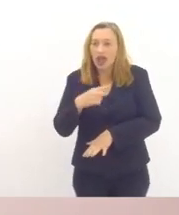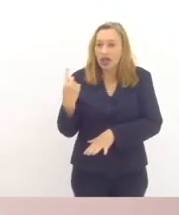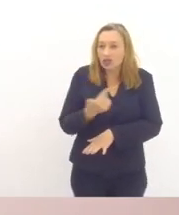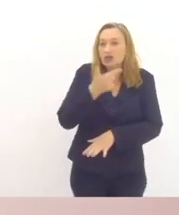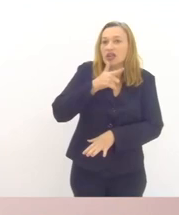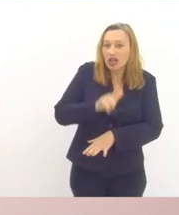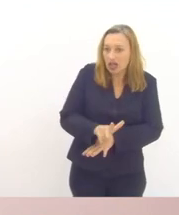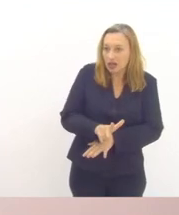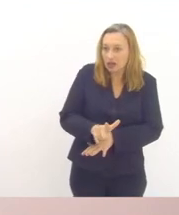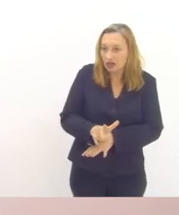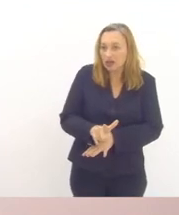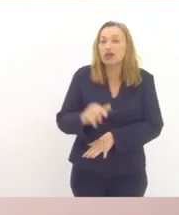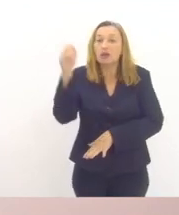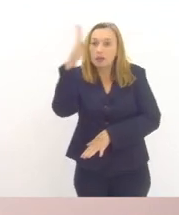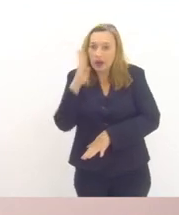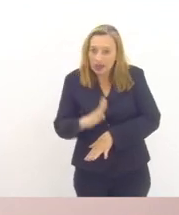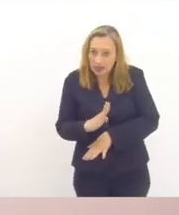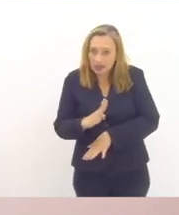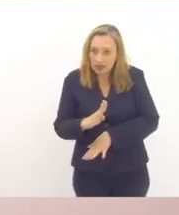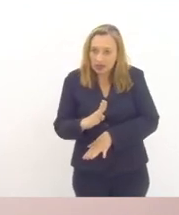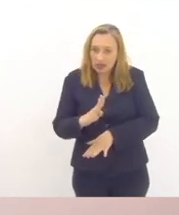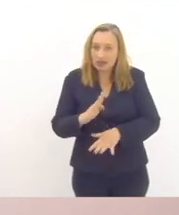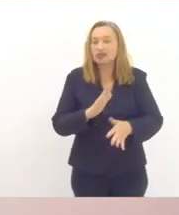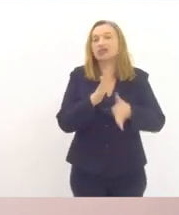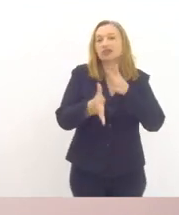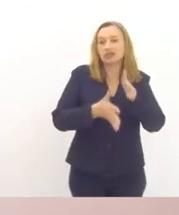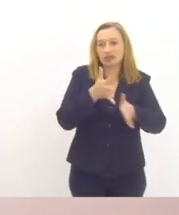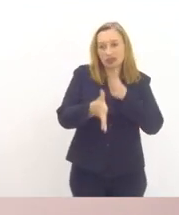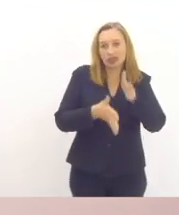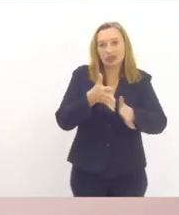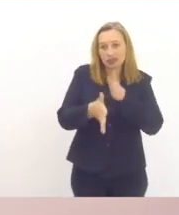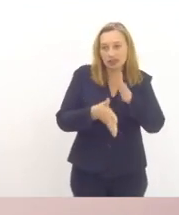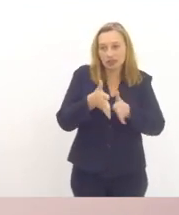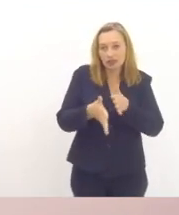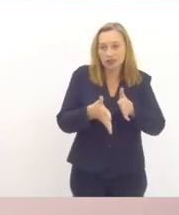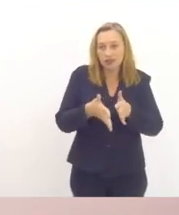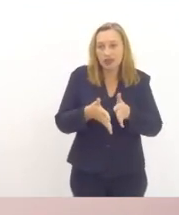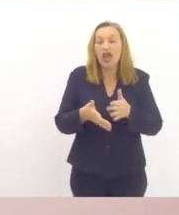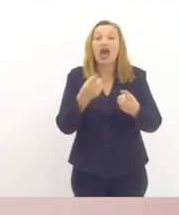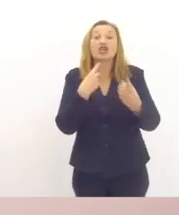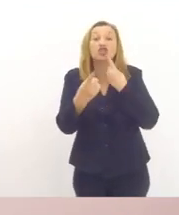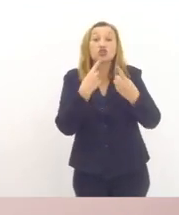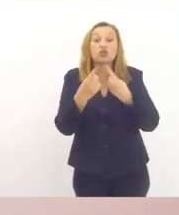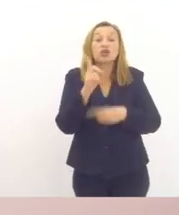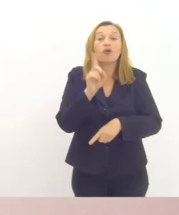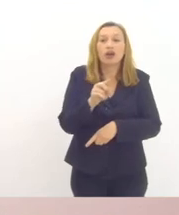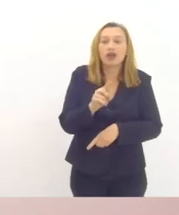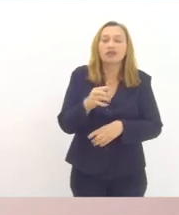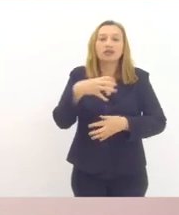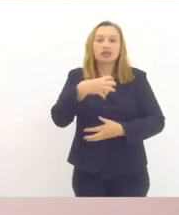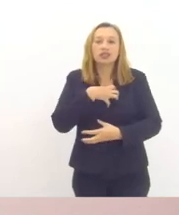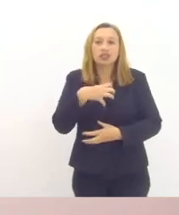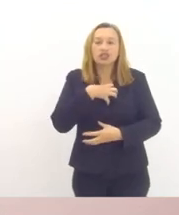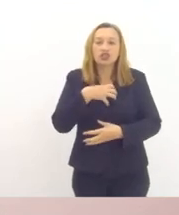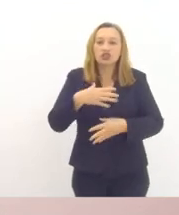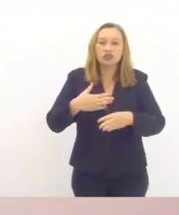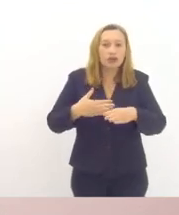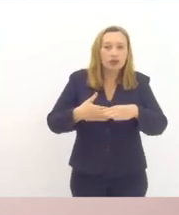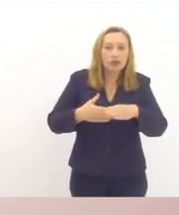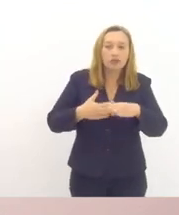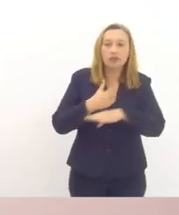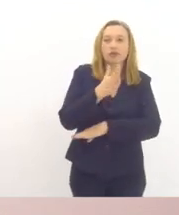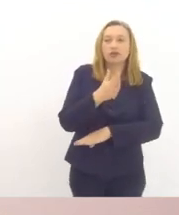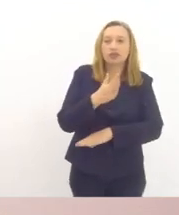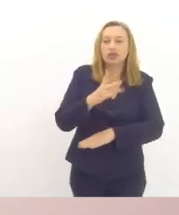língua brasileira de sinais. E a discussão, ela, nesse sentido, ultrapassa a